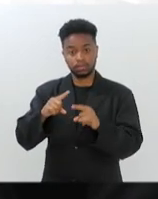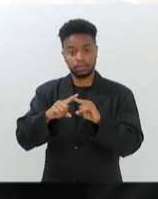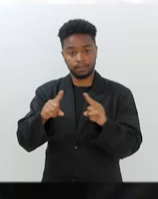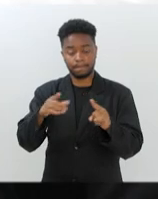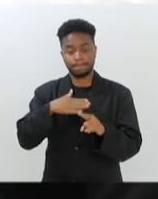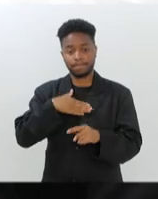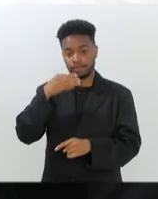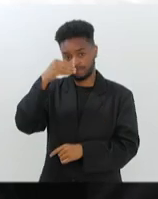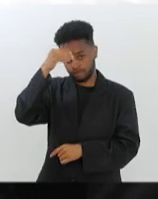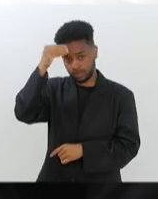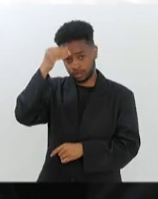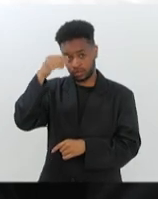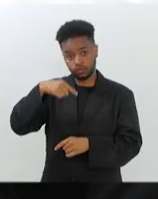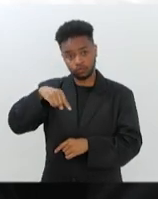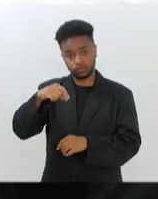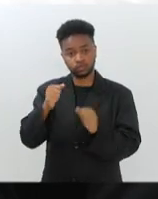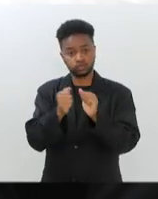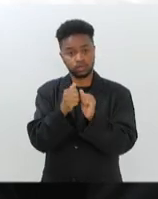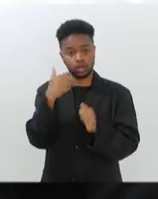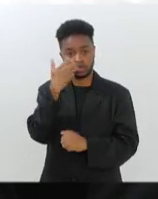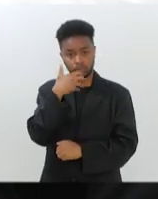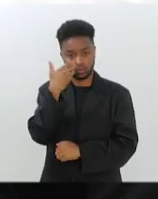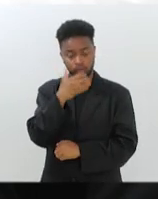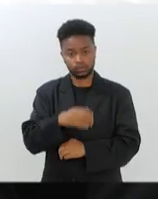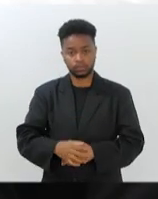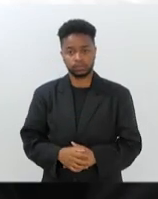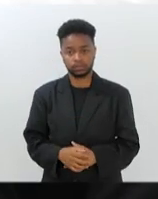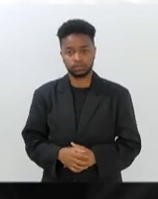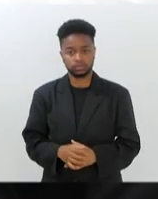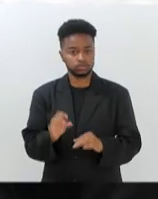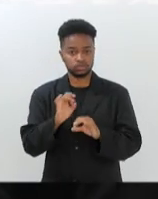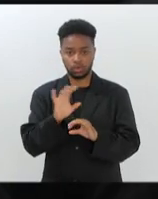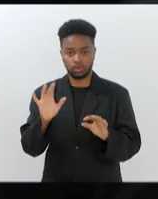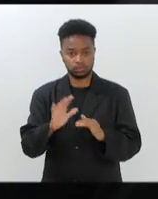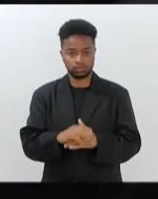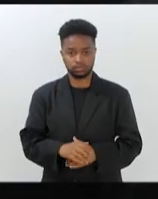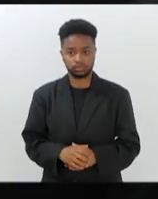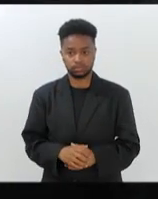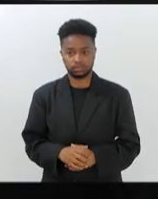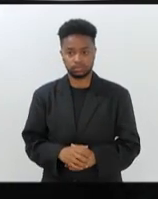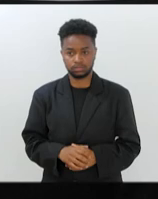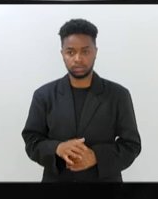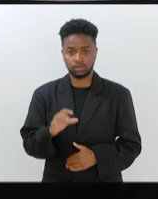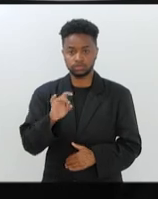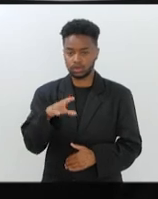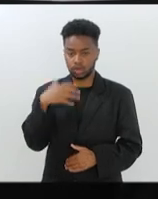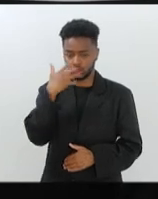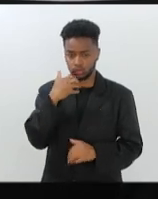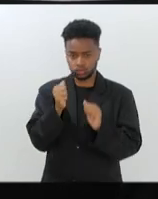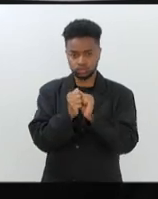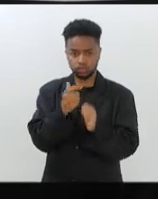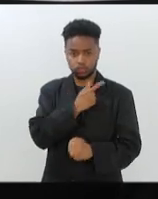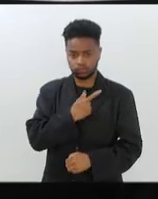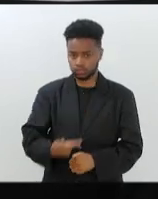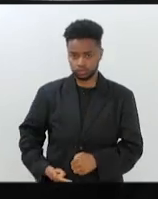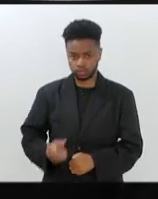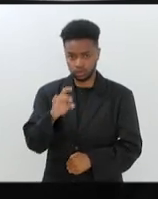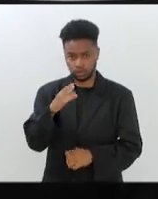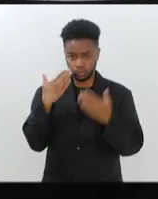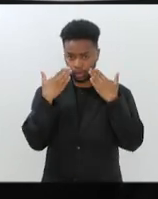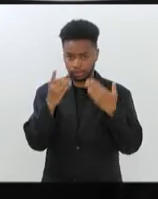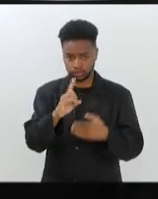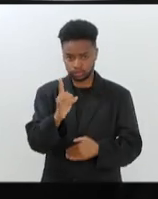filhada subiu no palco e cantou só isso ela cantou só com Governador ela não se apresentou S não